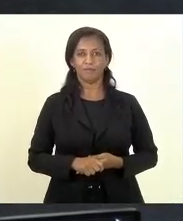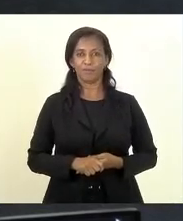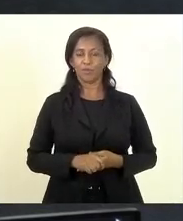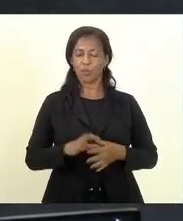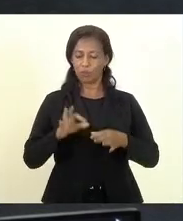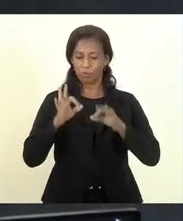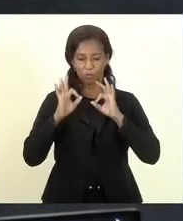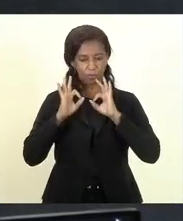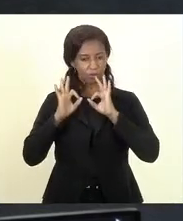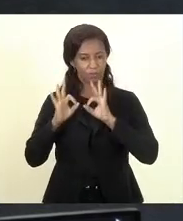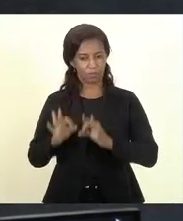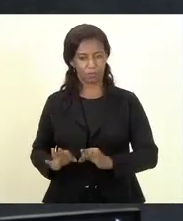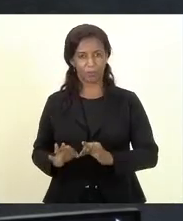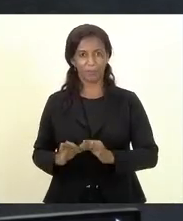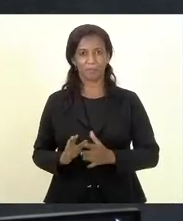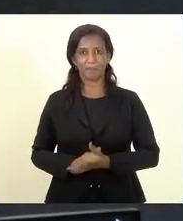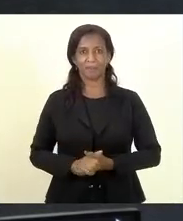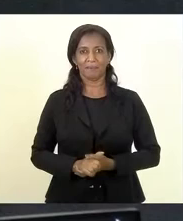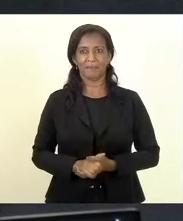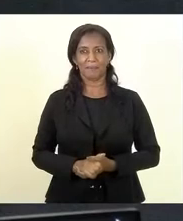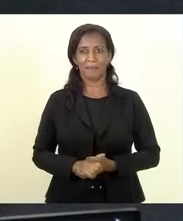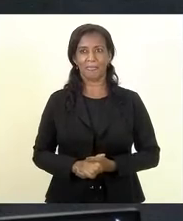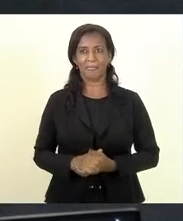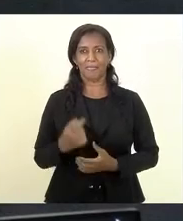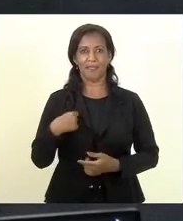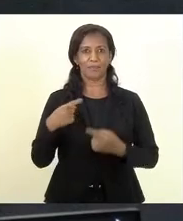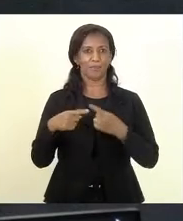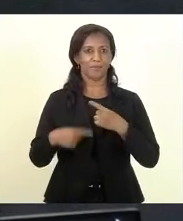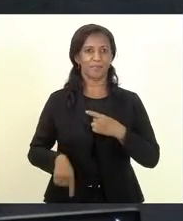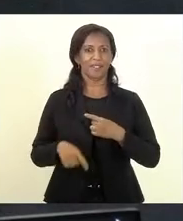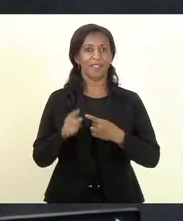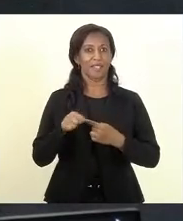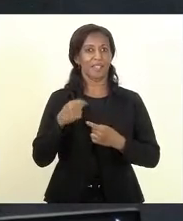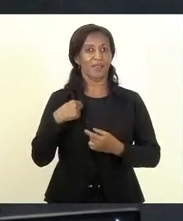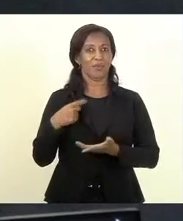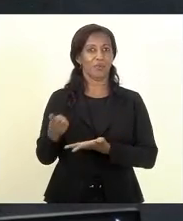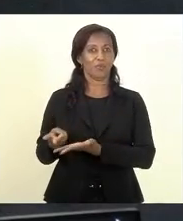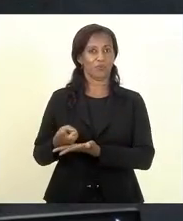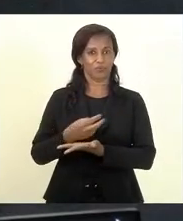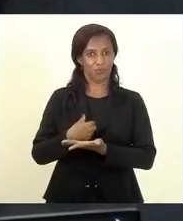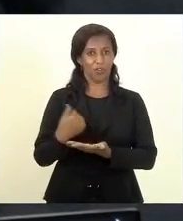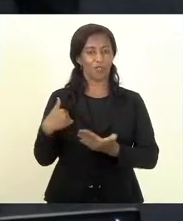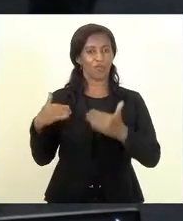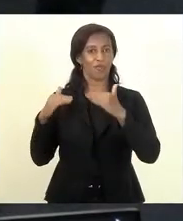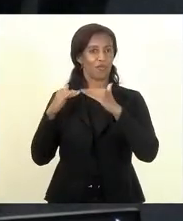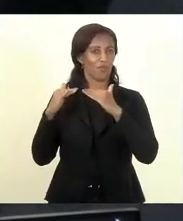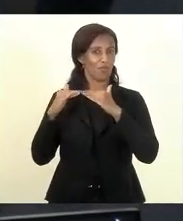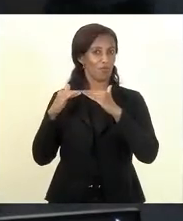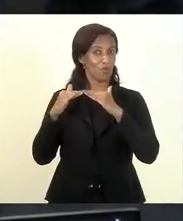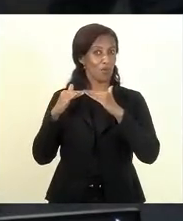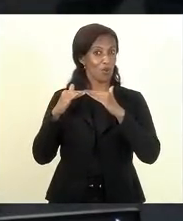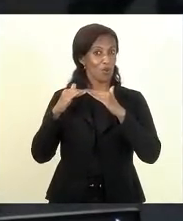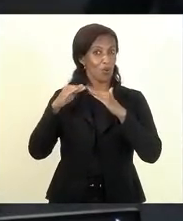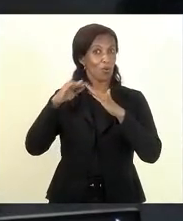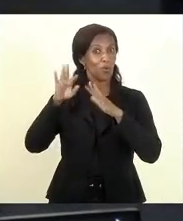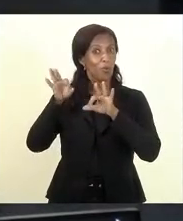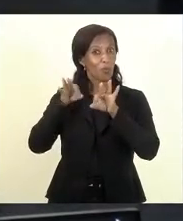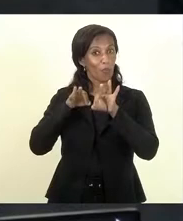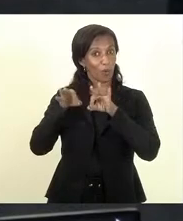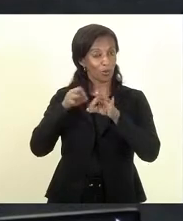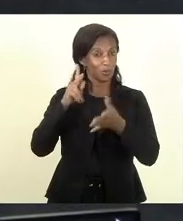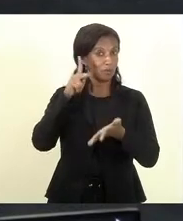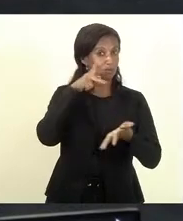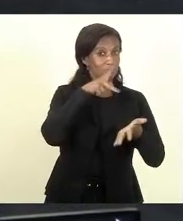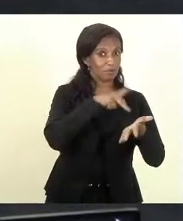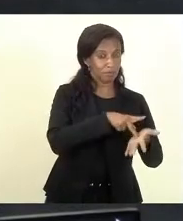Justíssimo, mas impróprio. Eu, na tributação, eu voto favorável no mérito do projeto